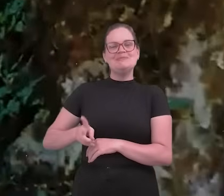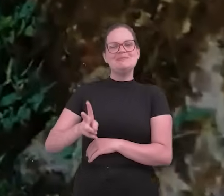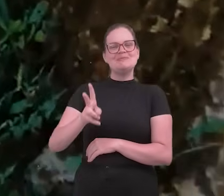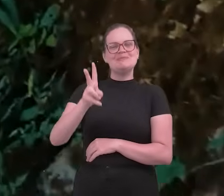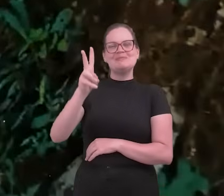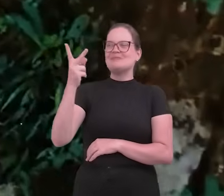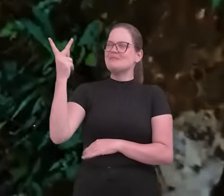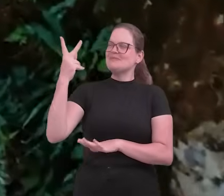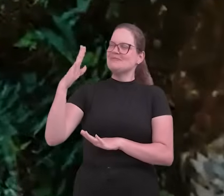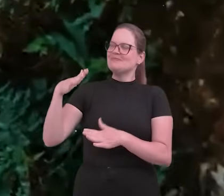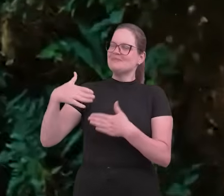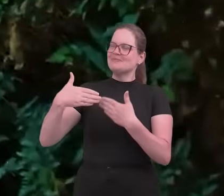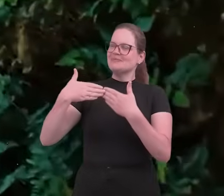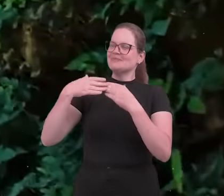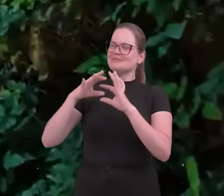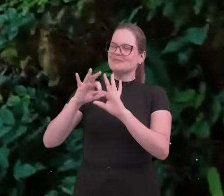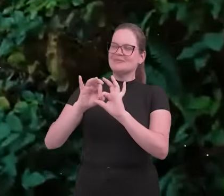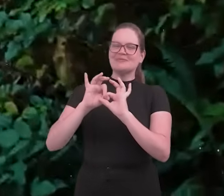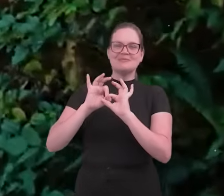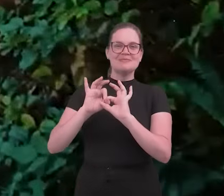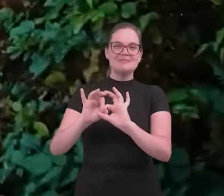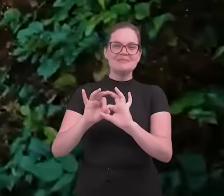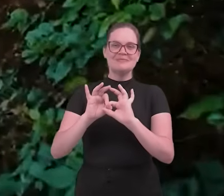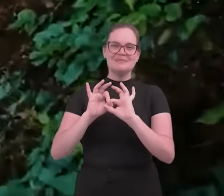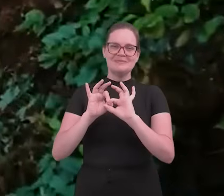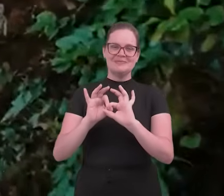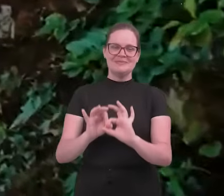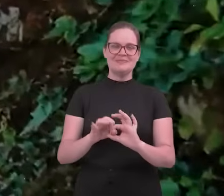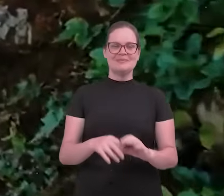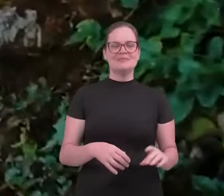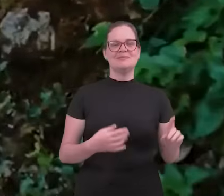comigo estará.